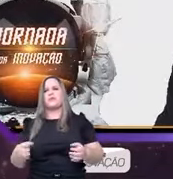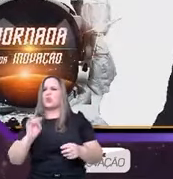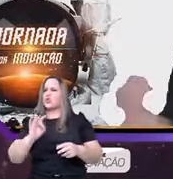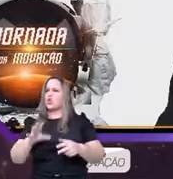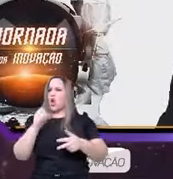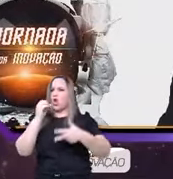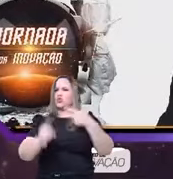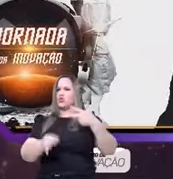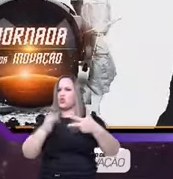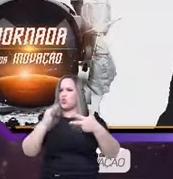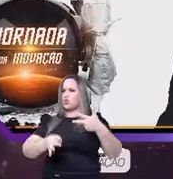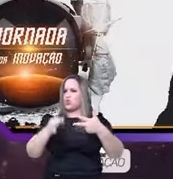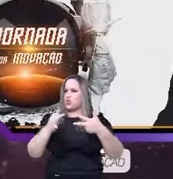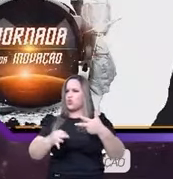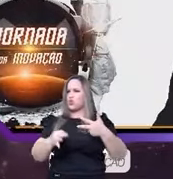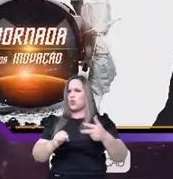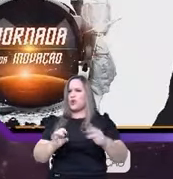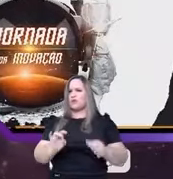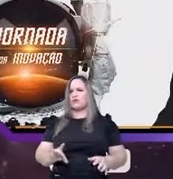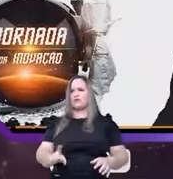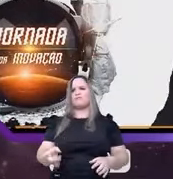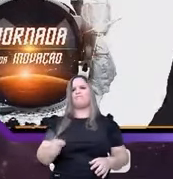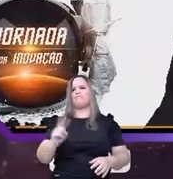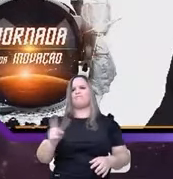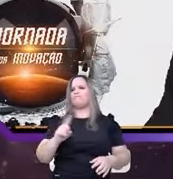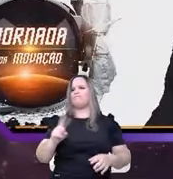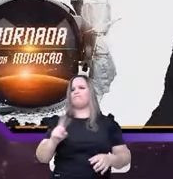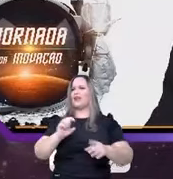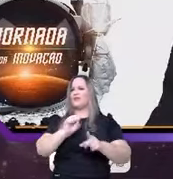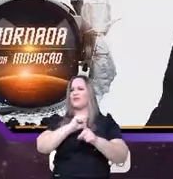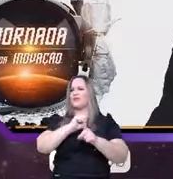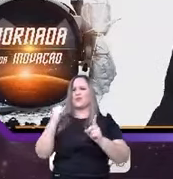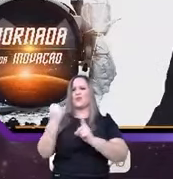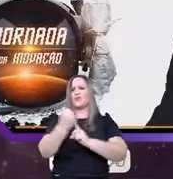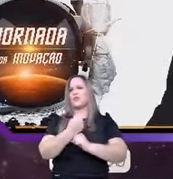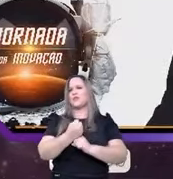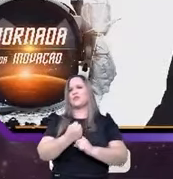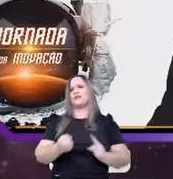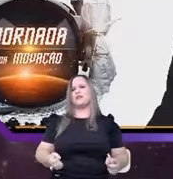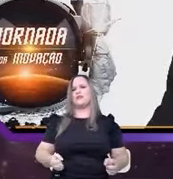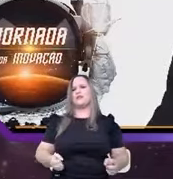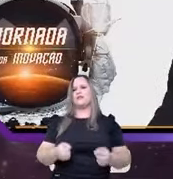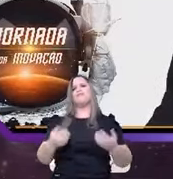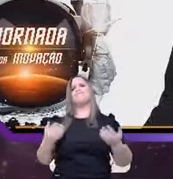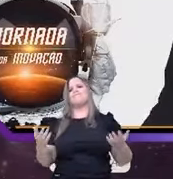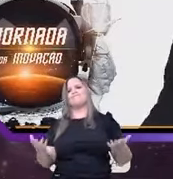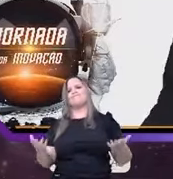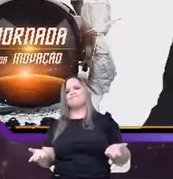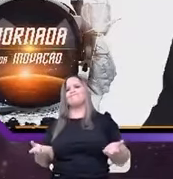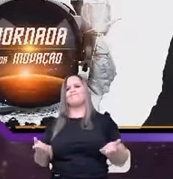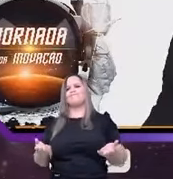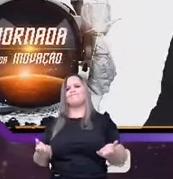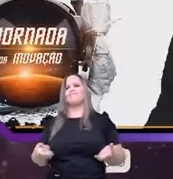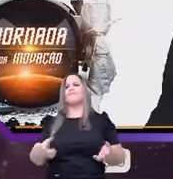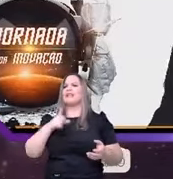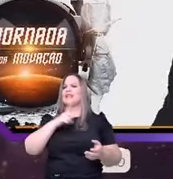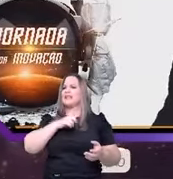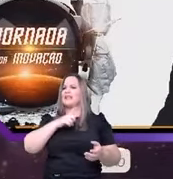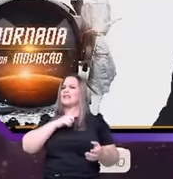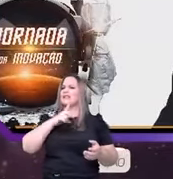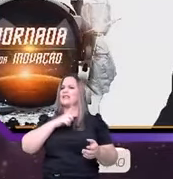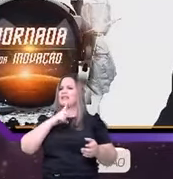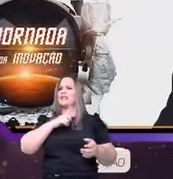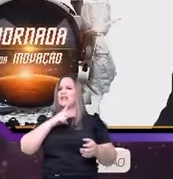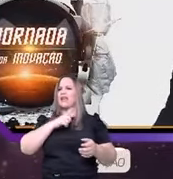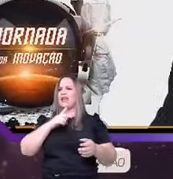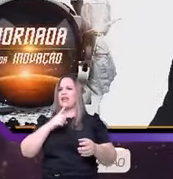da sociedade, dos operadores do direito como um todo. E, enfim, eu vejo essa fusão da parte jurídica com a